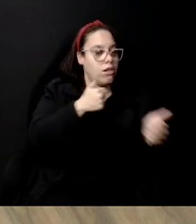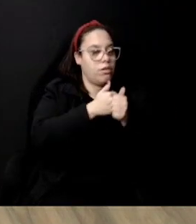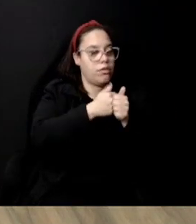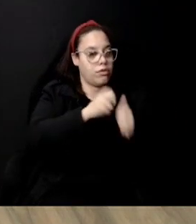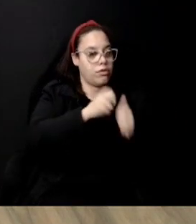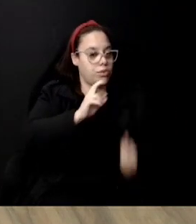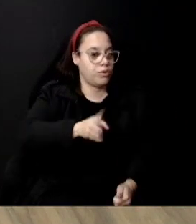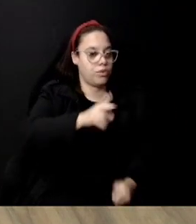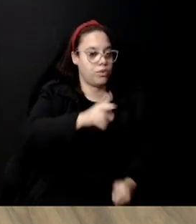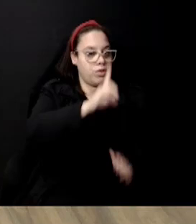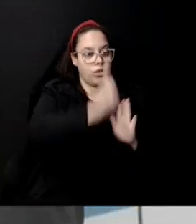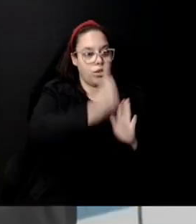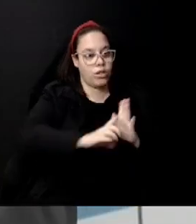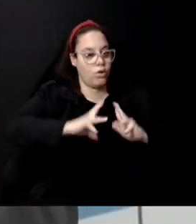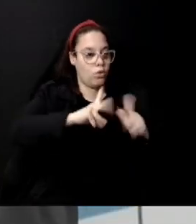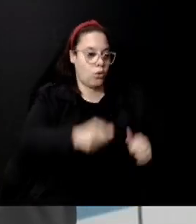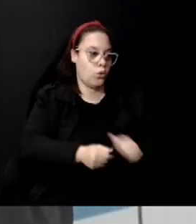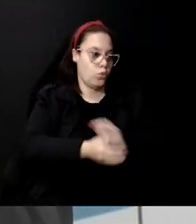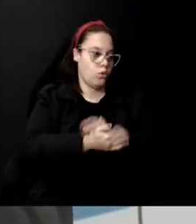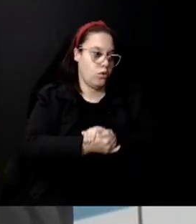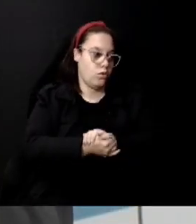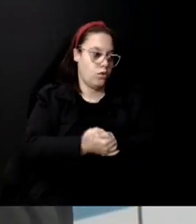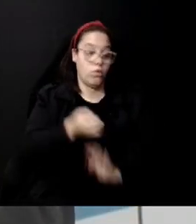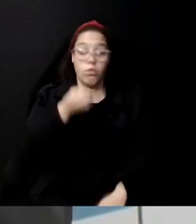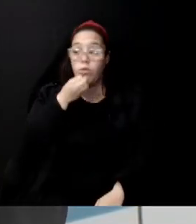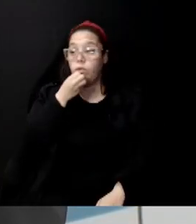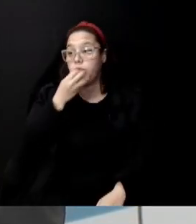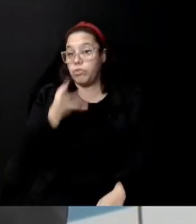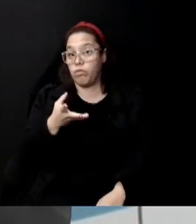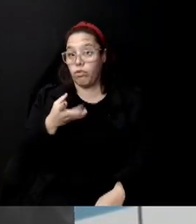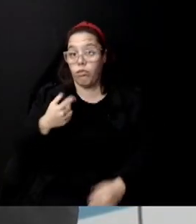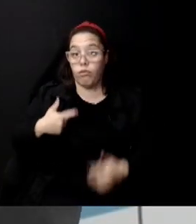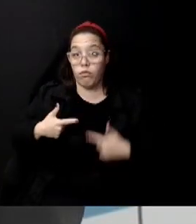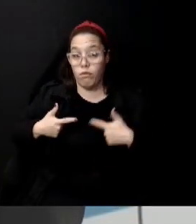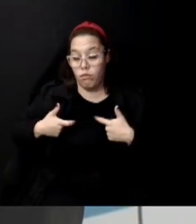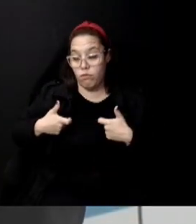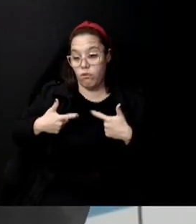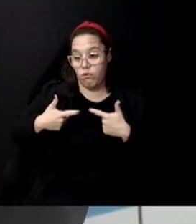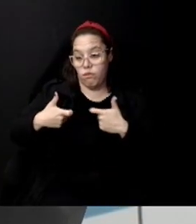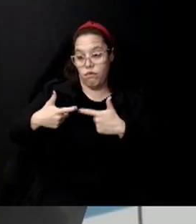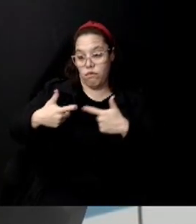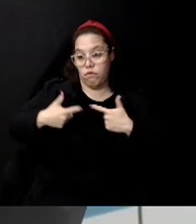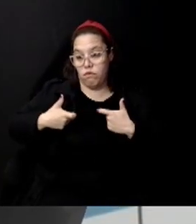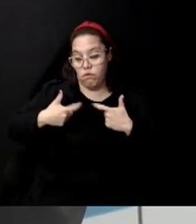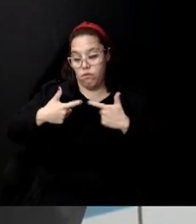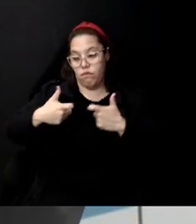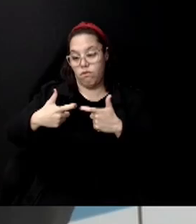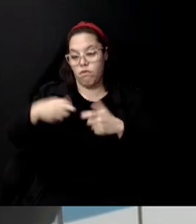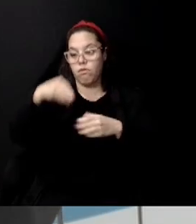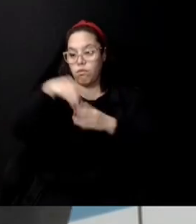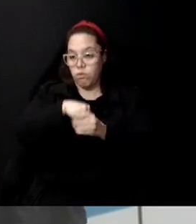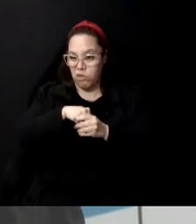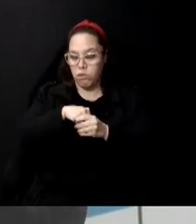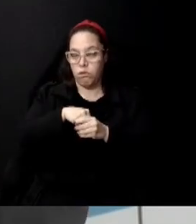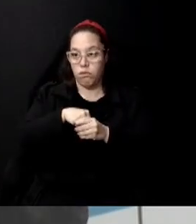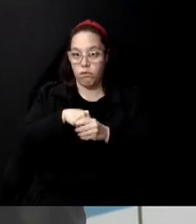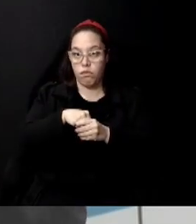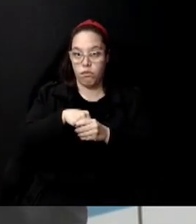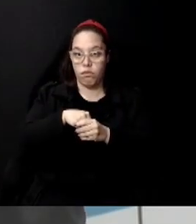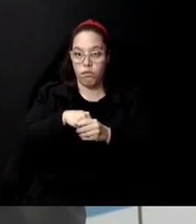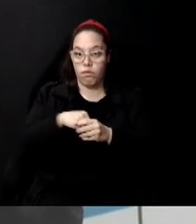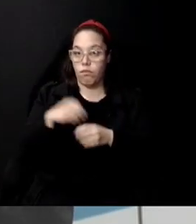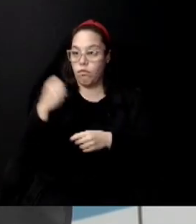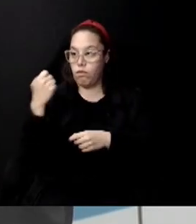de todos? Bom, um conflito, e aí a gente está dentro de um dos aspectos dos